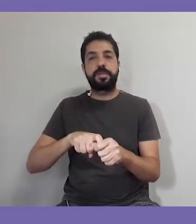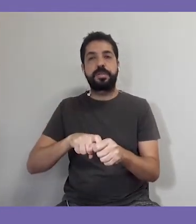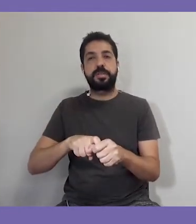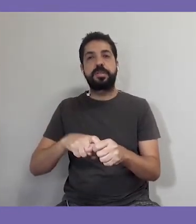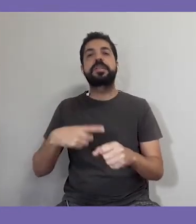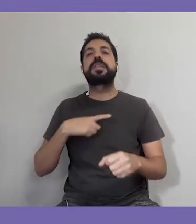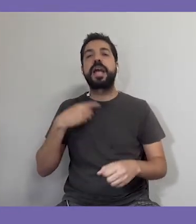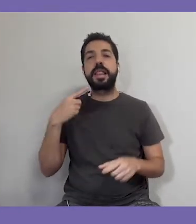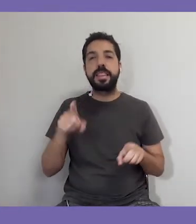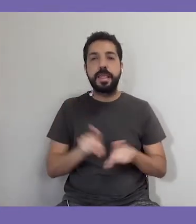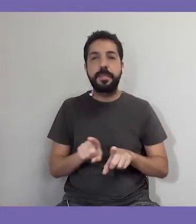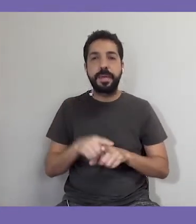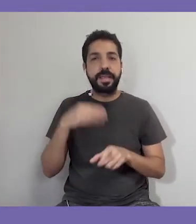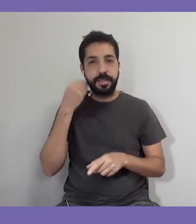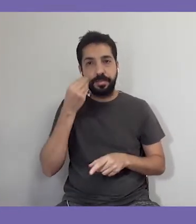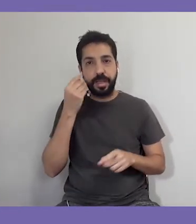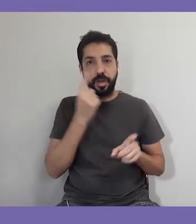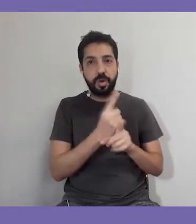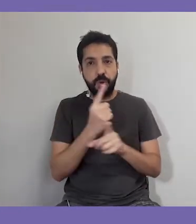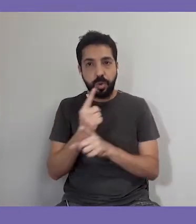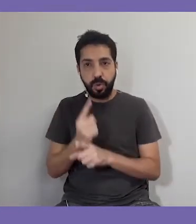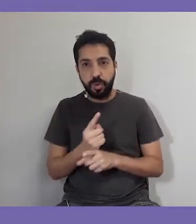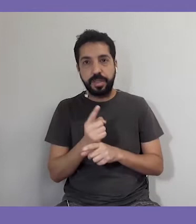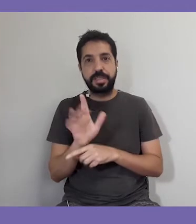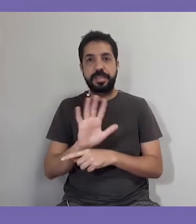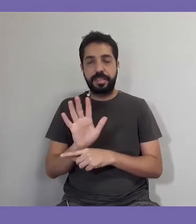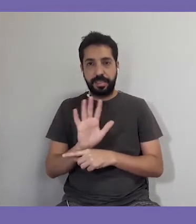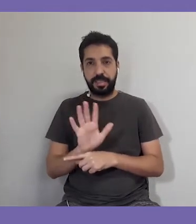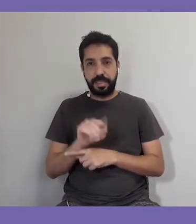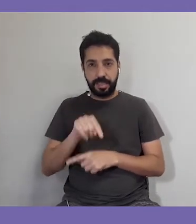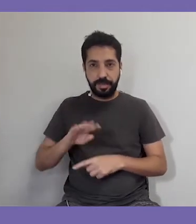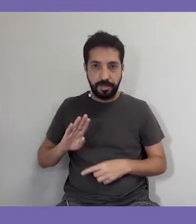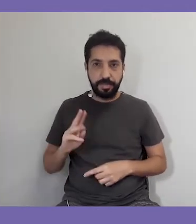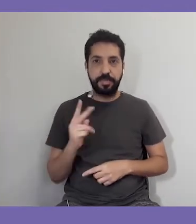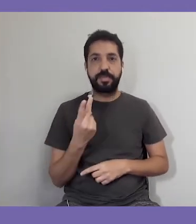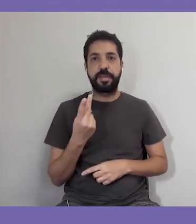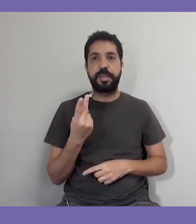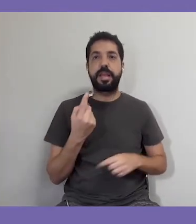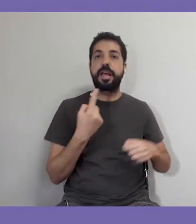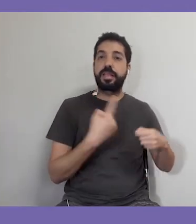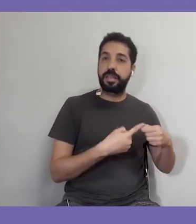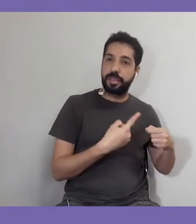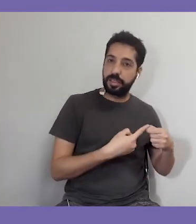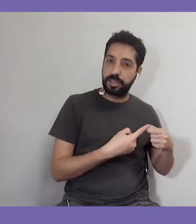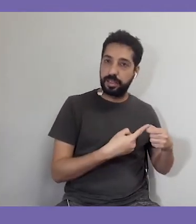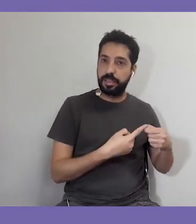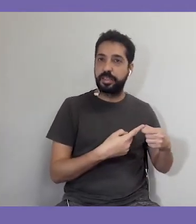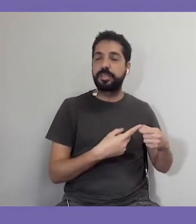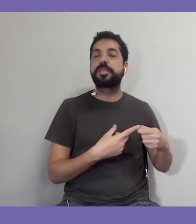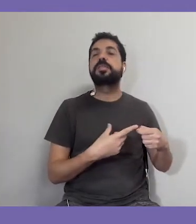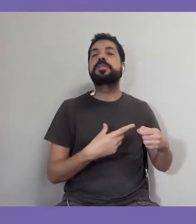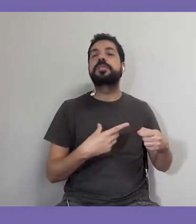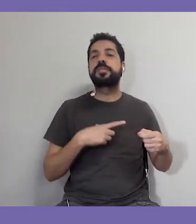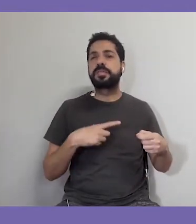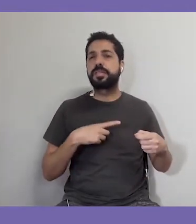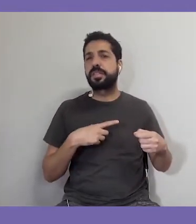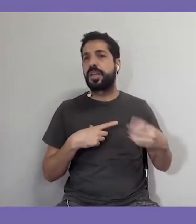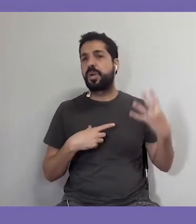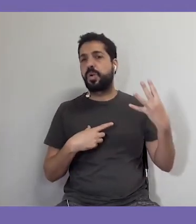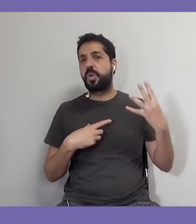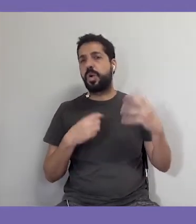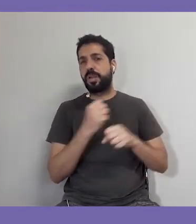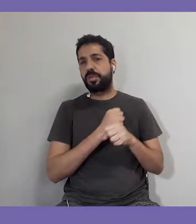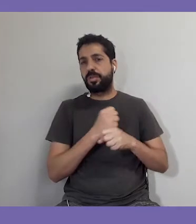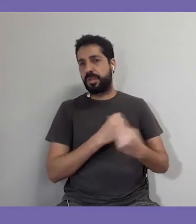E a gente está também com uma experiência de fazer um encontro de cineclubistas de BH e do interior, fazer a segunda rodada.